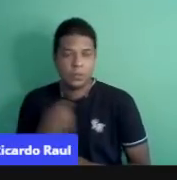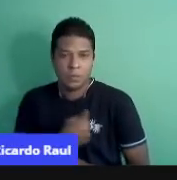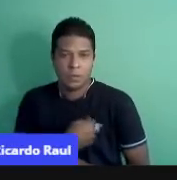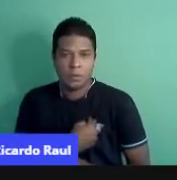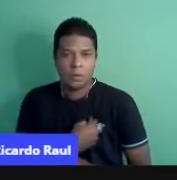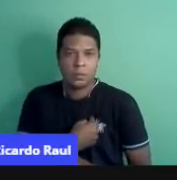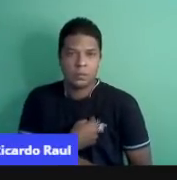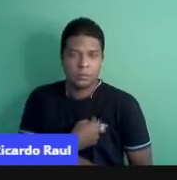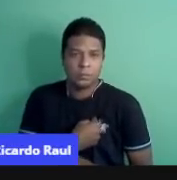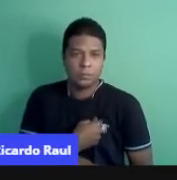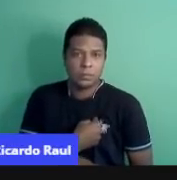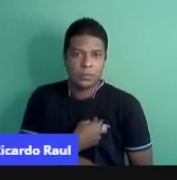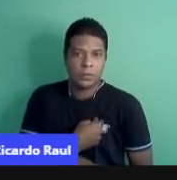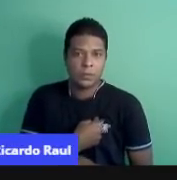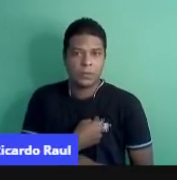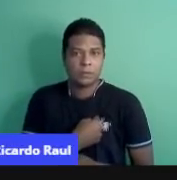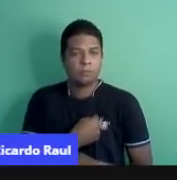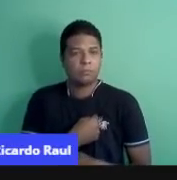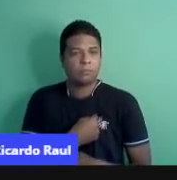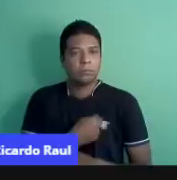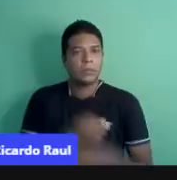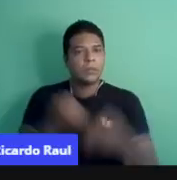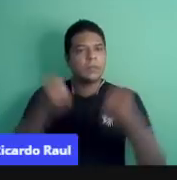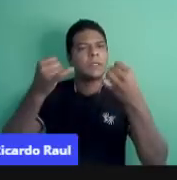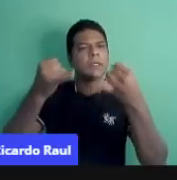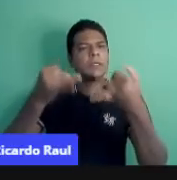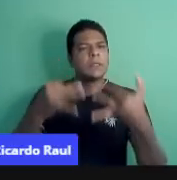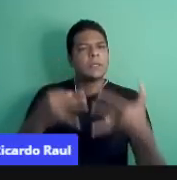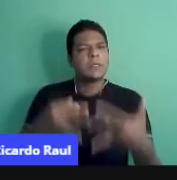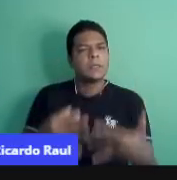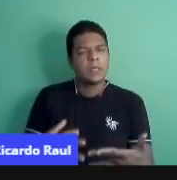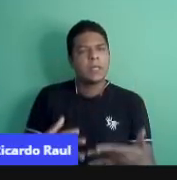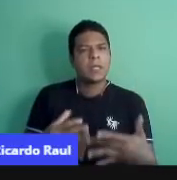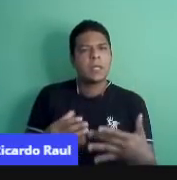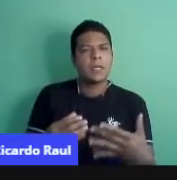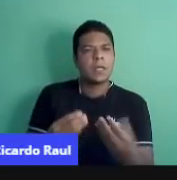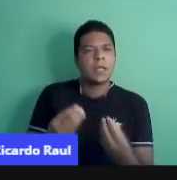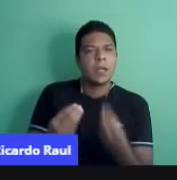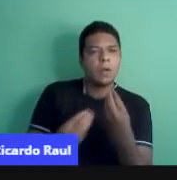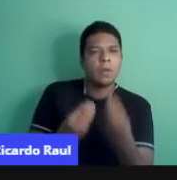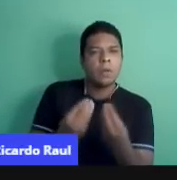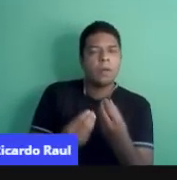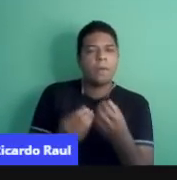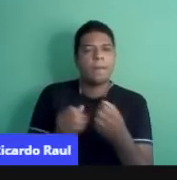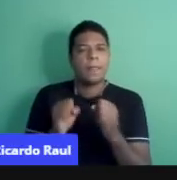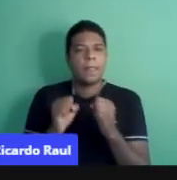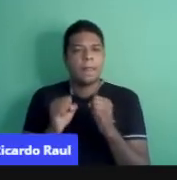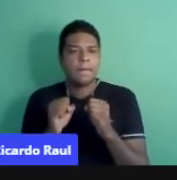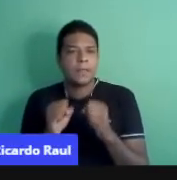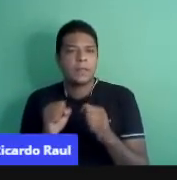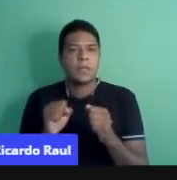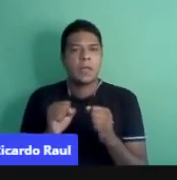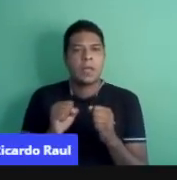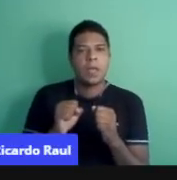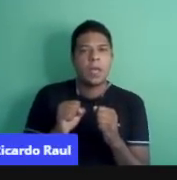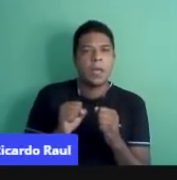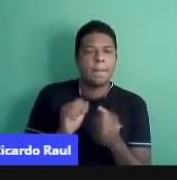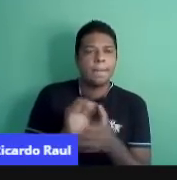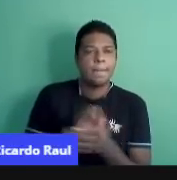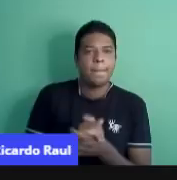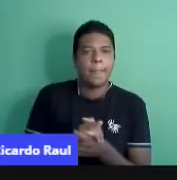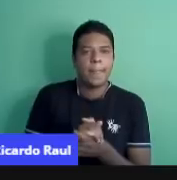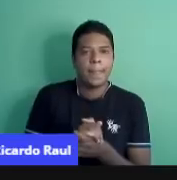Ele descreve esse campo, o que nós podemos fazer. Por exemplo, ali ele diz, é